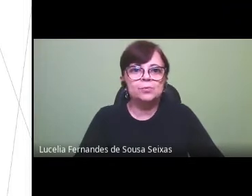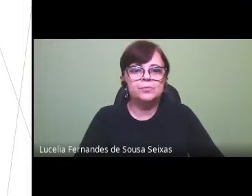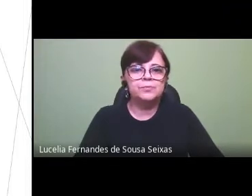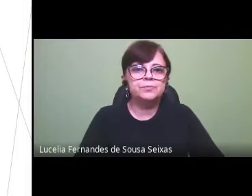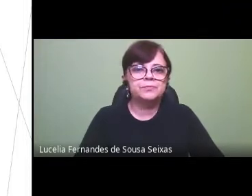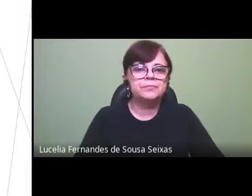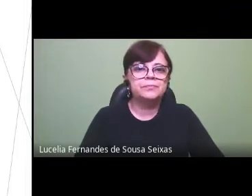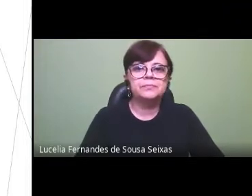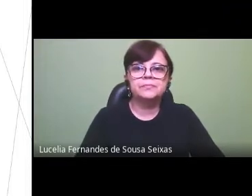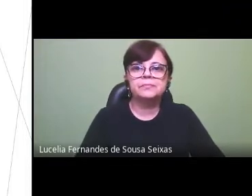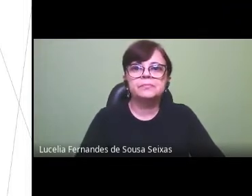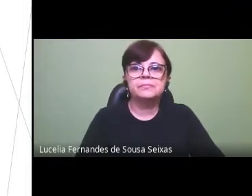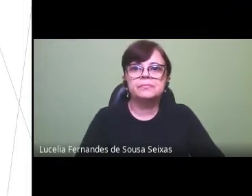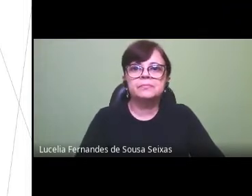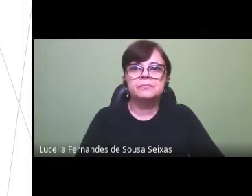Comunicação.